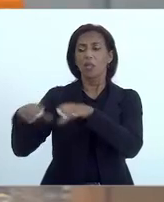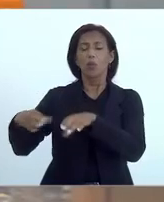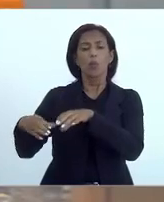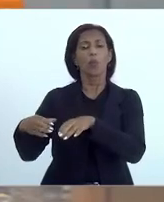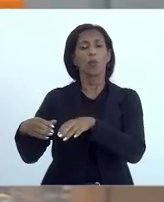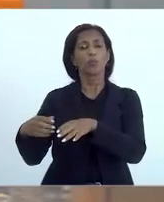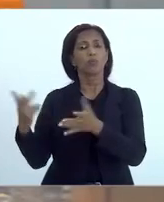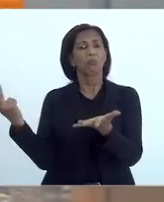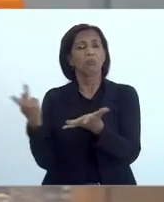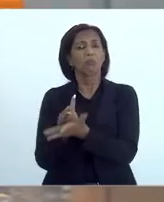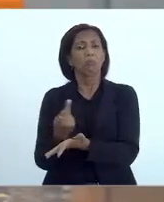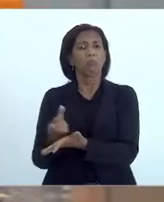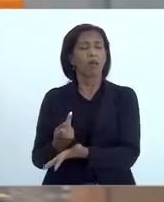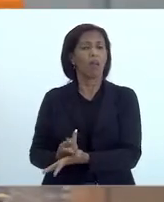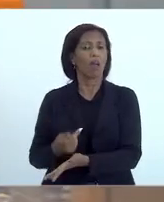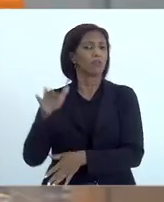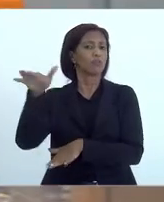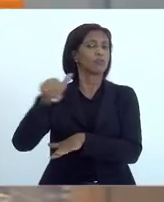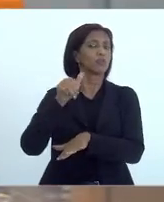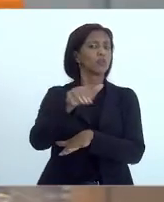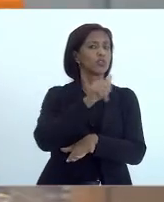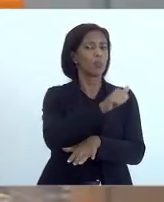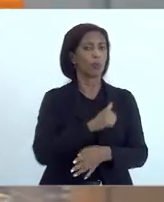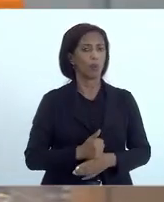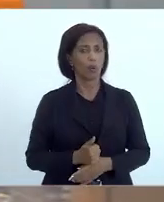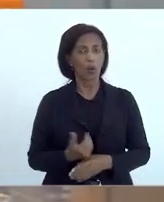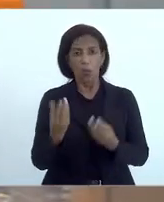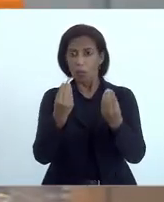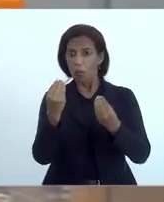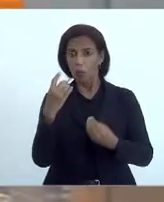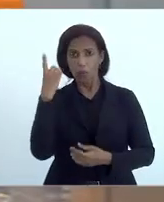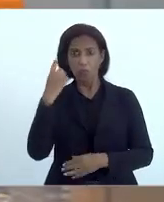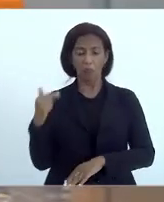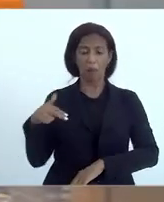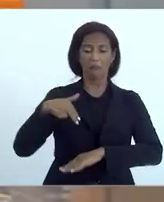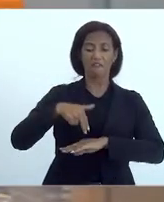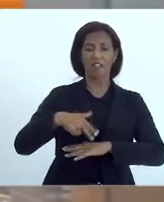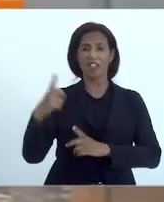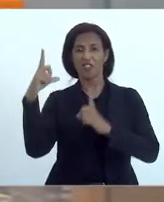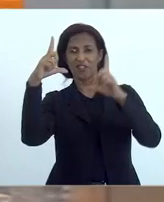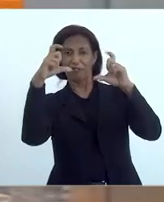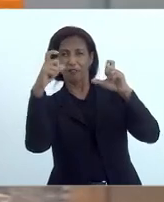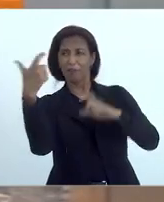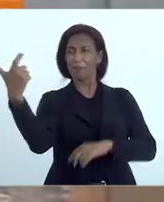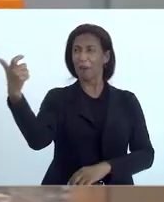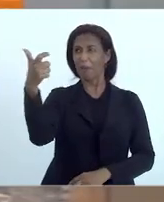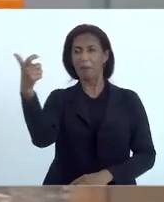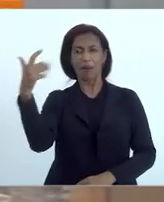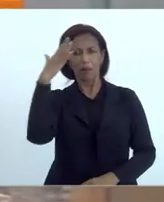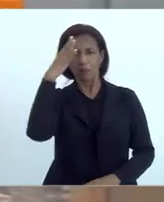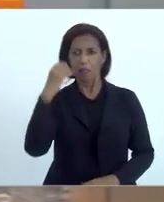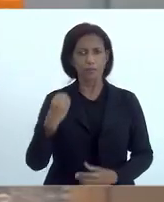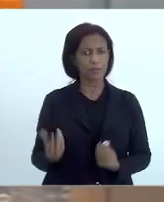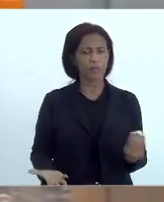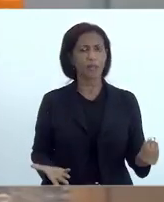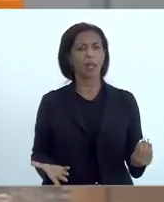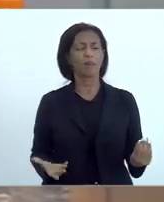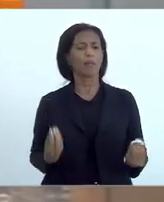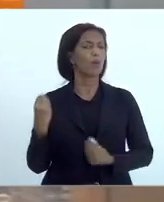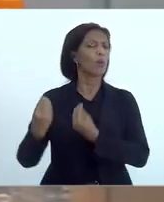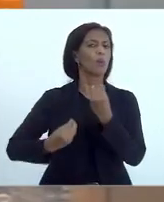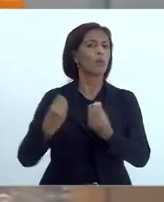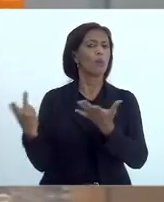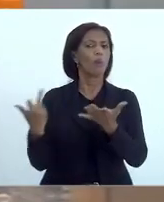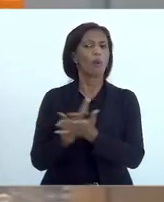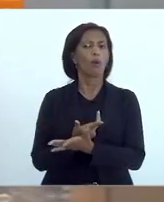concurso foram chamado eu falei anteriormente aqui muito deputados bem fazer gravata tirou foto mas não sabem em que